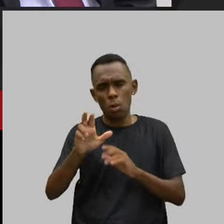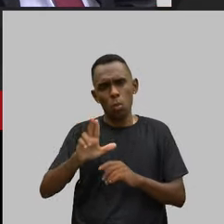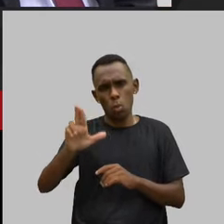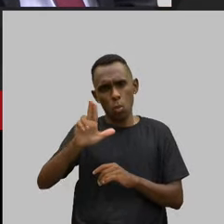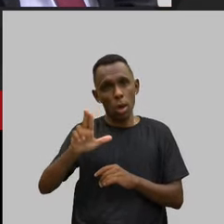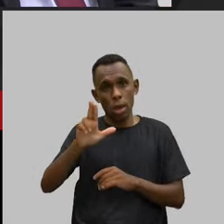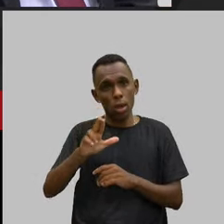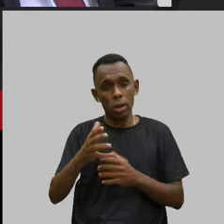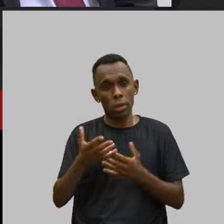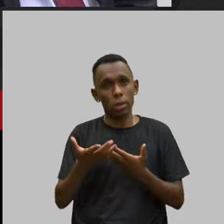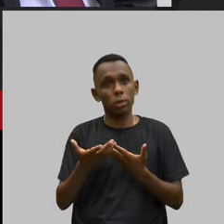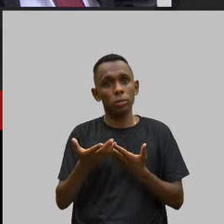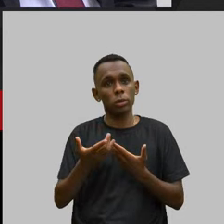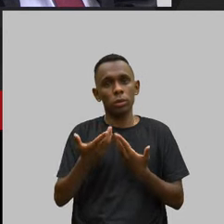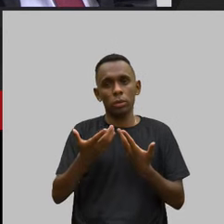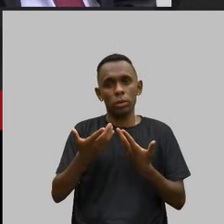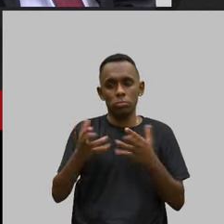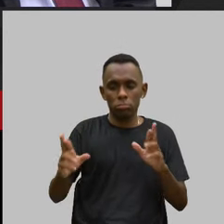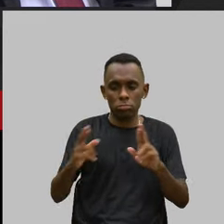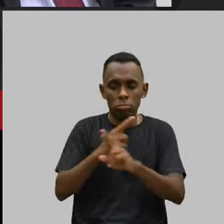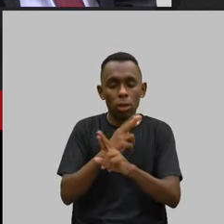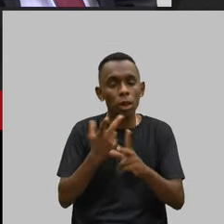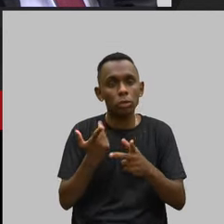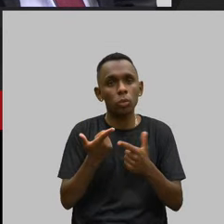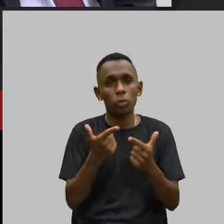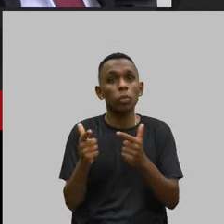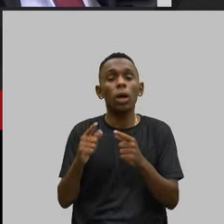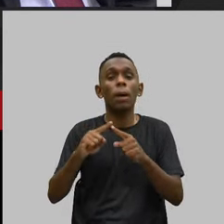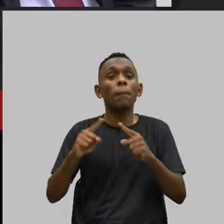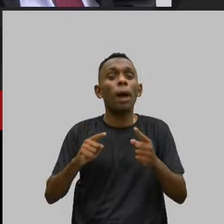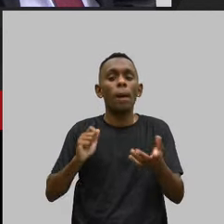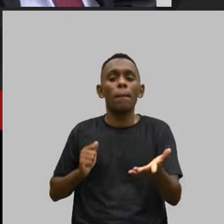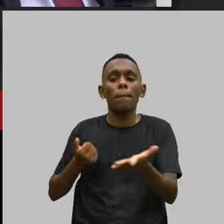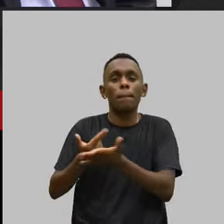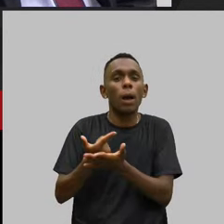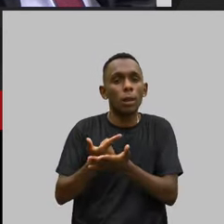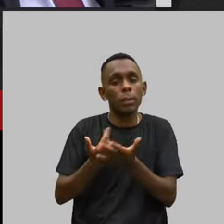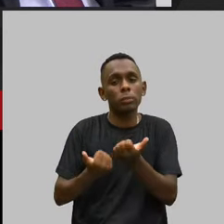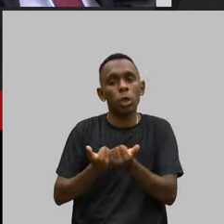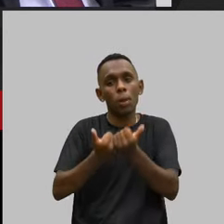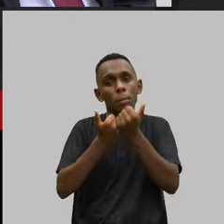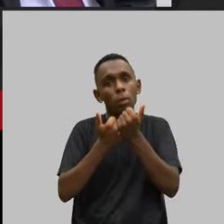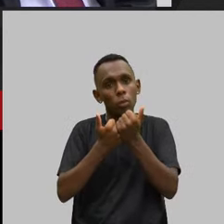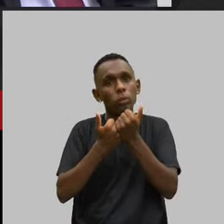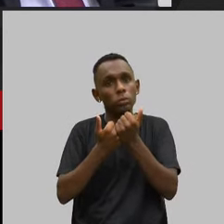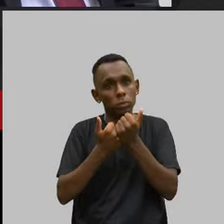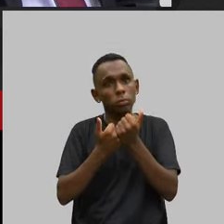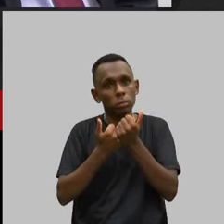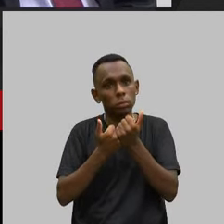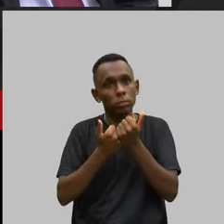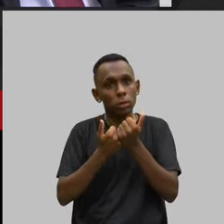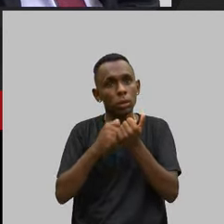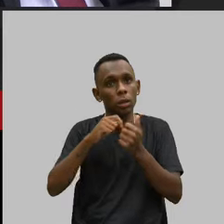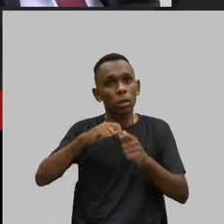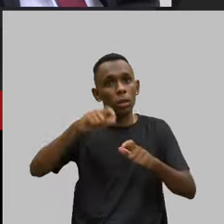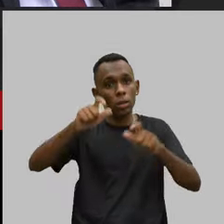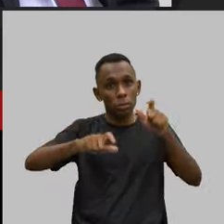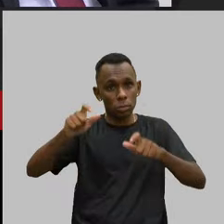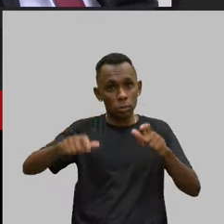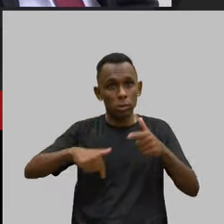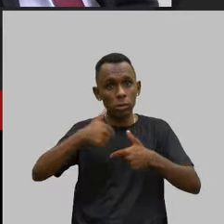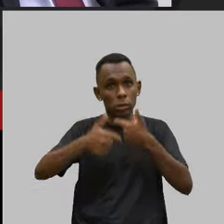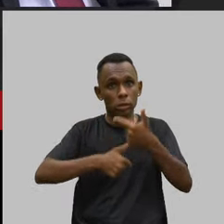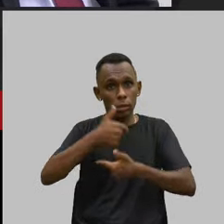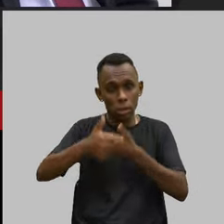o envolvimento da cepag eh sobre o pagamento de auxílio gratificação para quem tá em exercício de